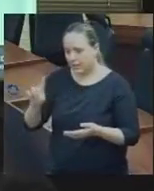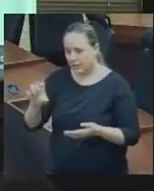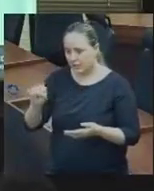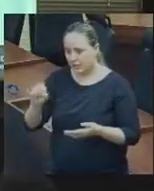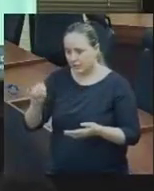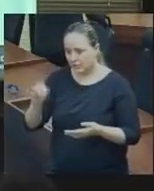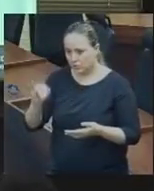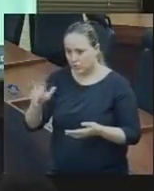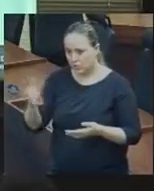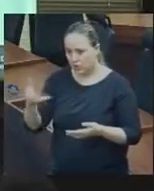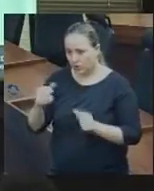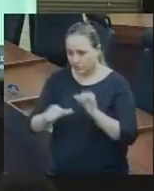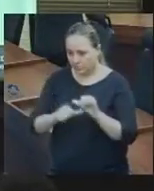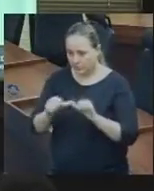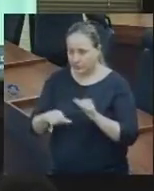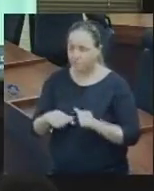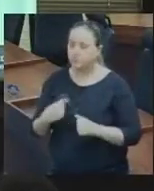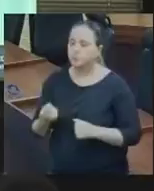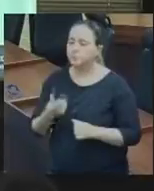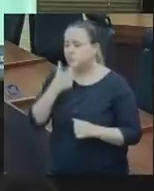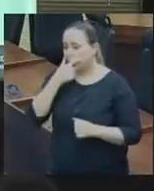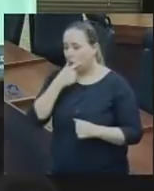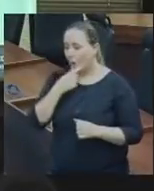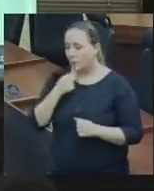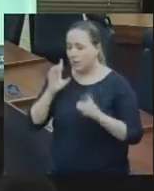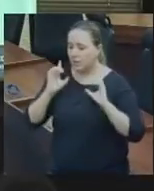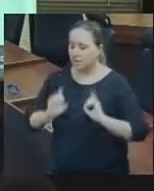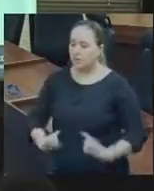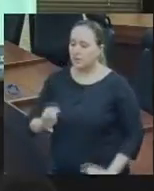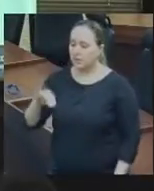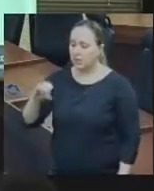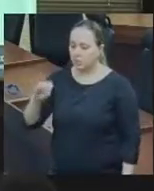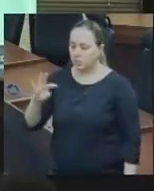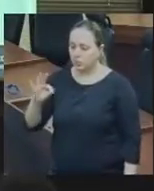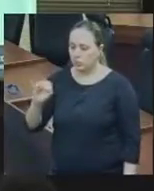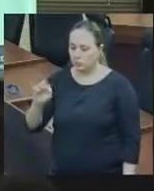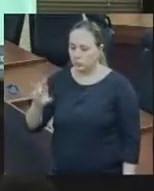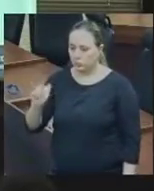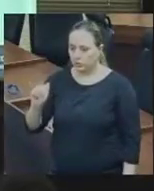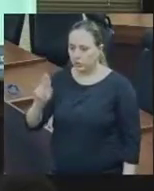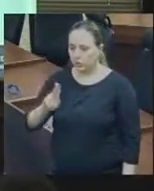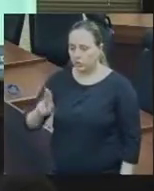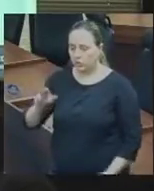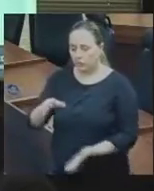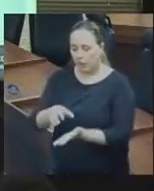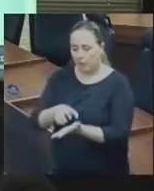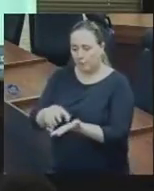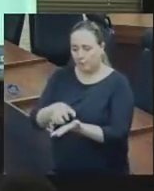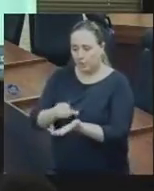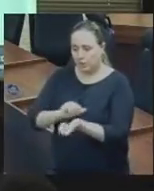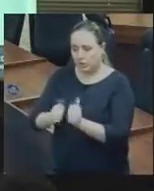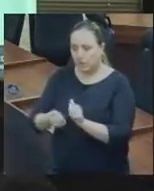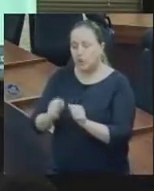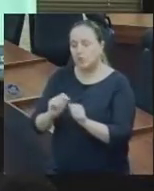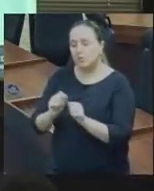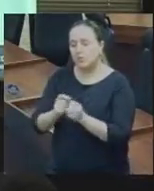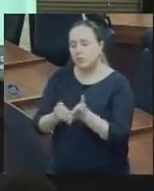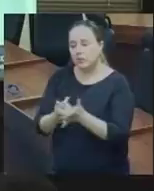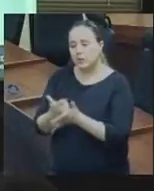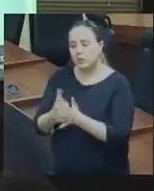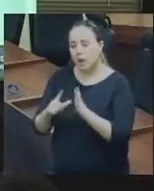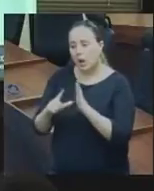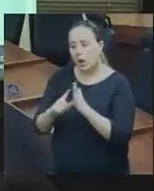né é o outro um homem com deficiência motora que usa o mouse adaptado faz compras em uma loja virtual